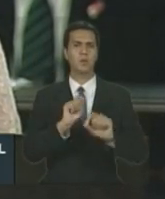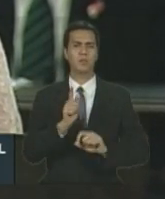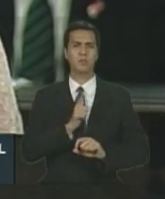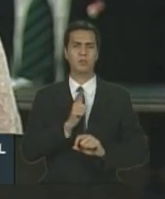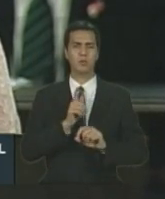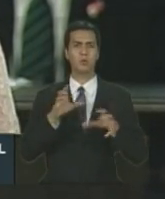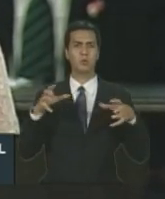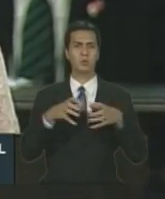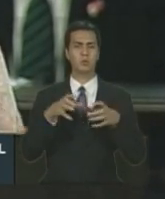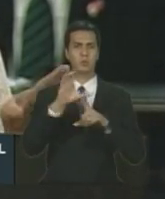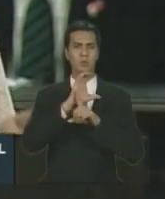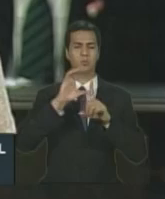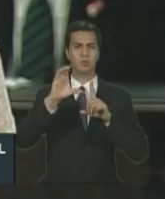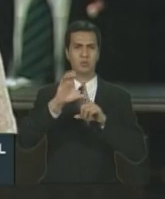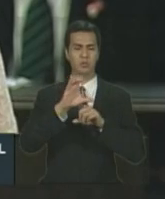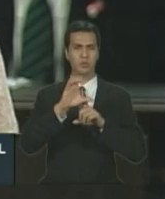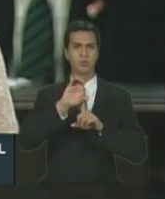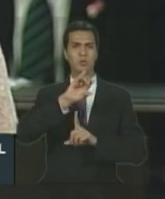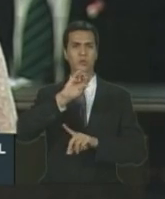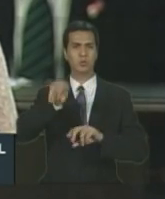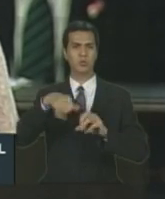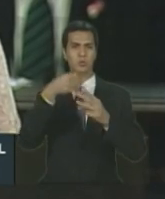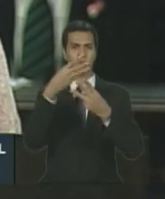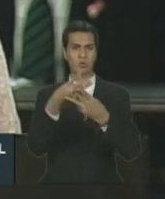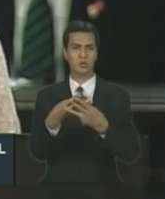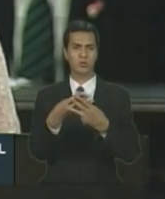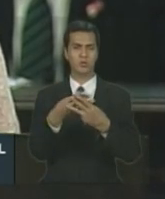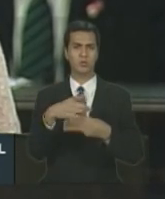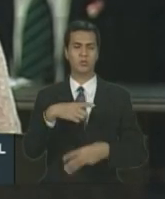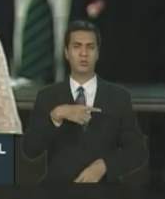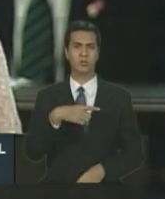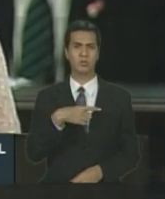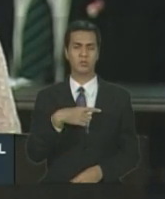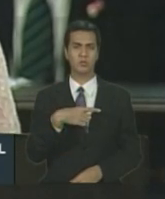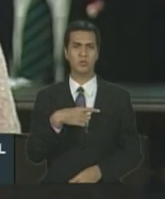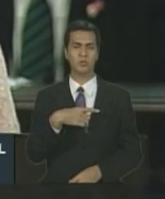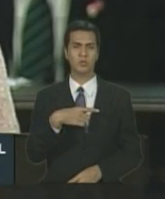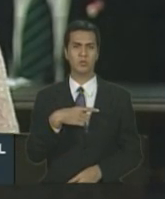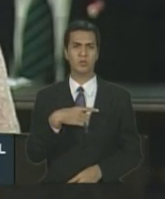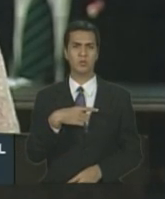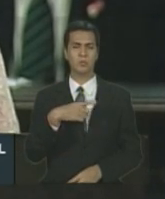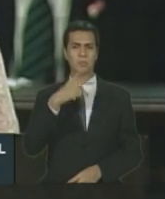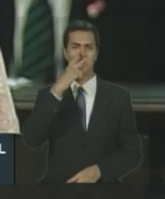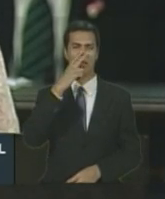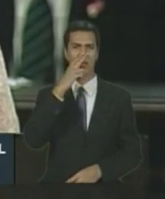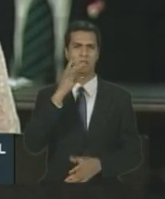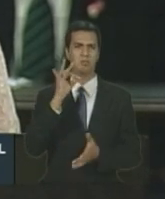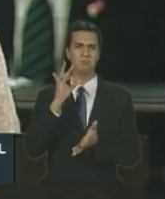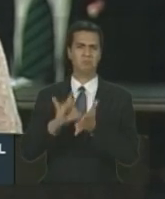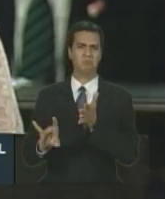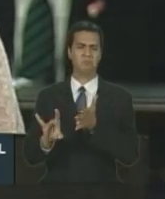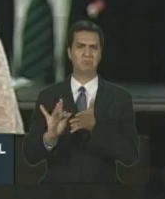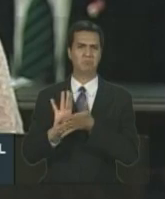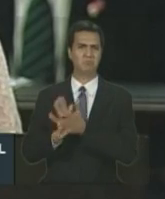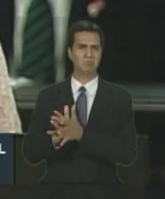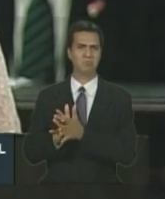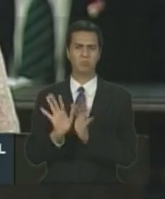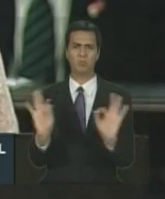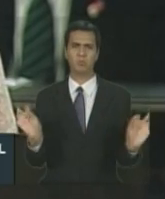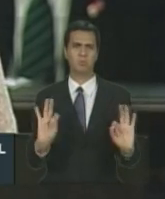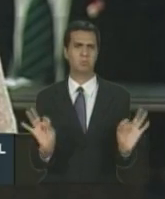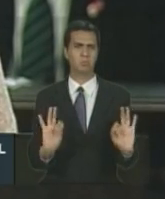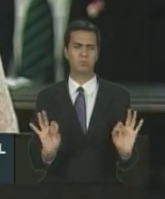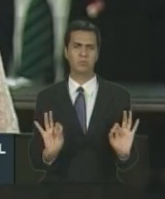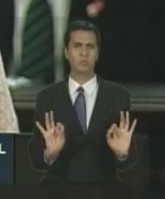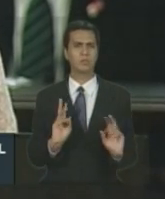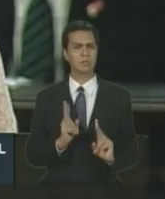comunidade israelense, comunidade judia, em que a intolerância fosse a